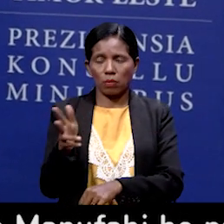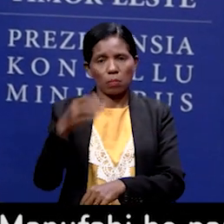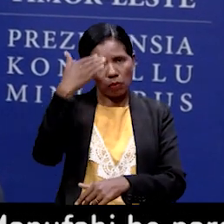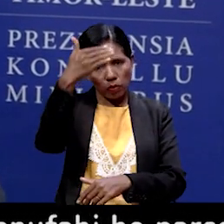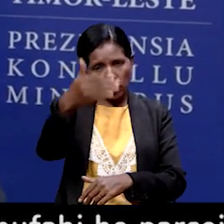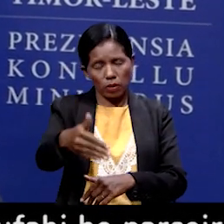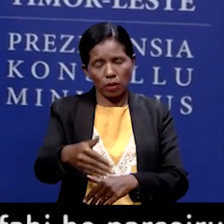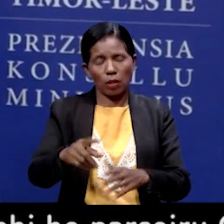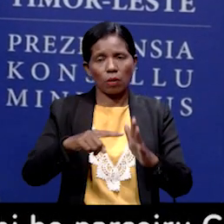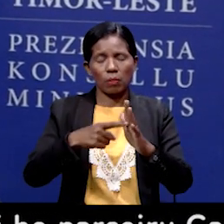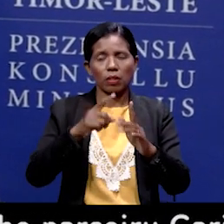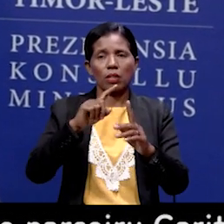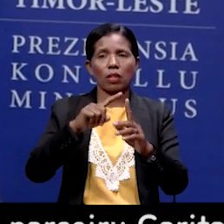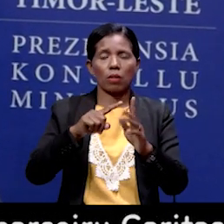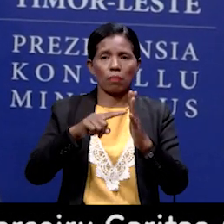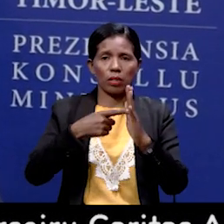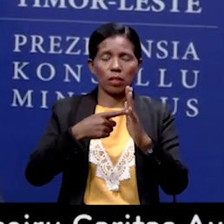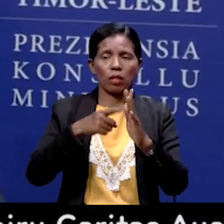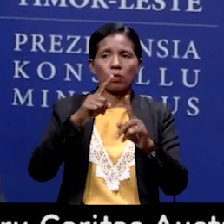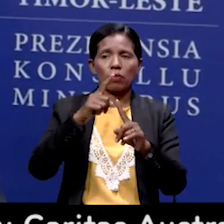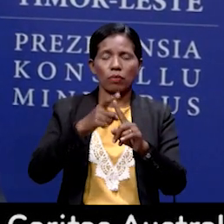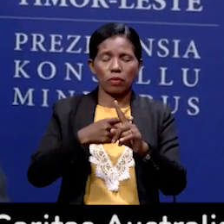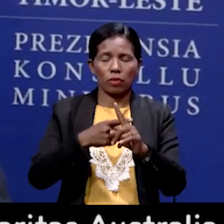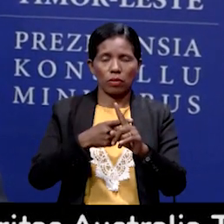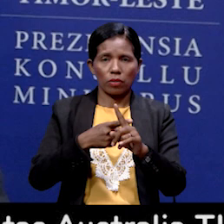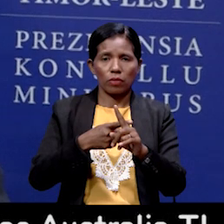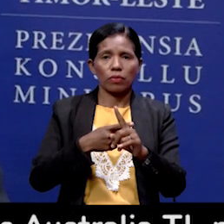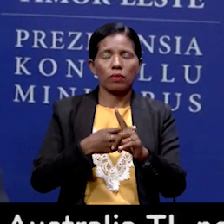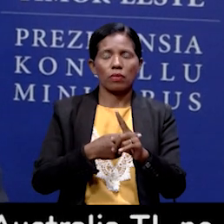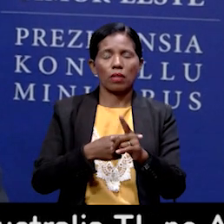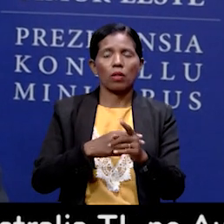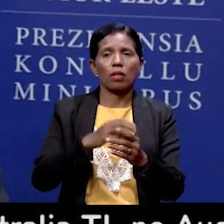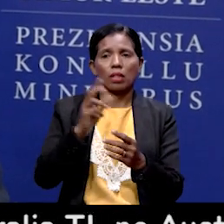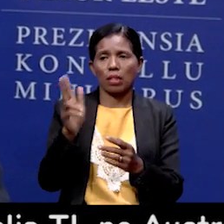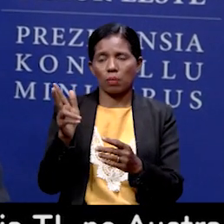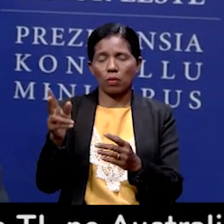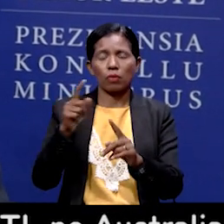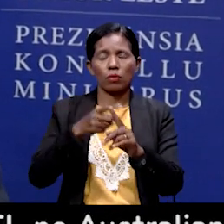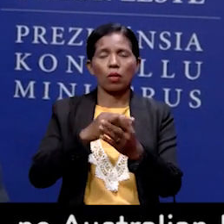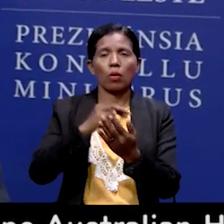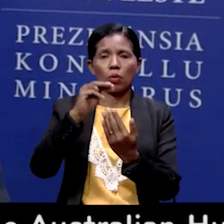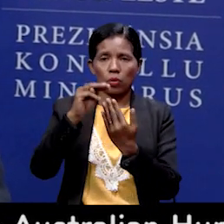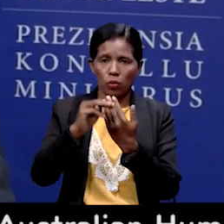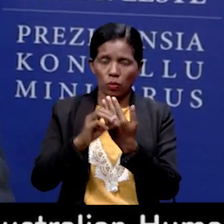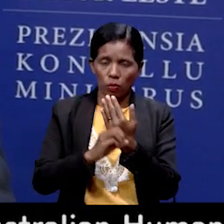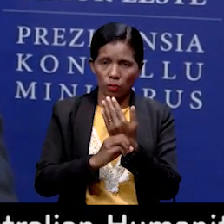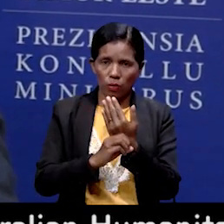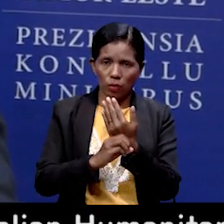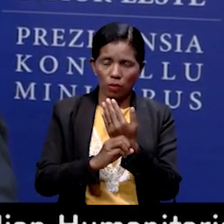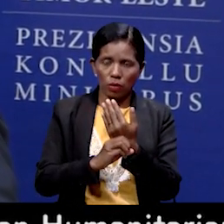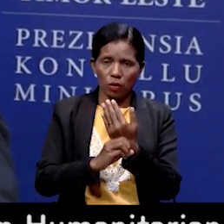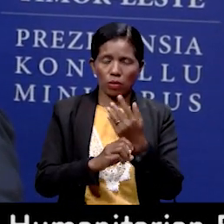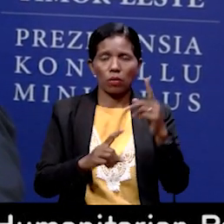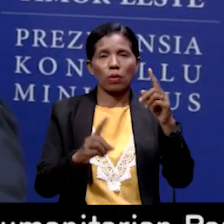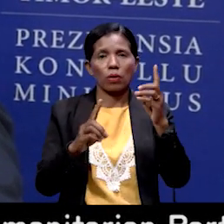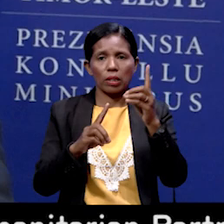Ne be maka se hau si fulan dia 30 fulan outubro to o dia 28